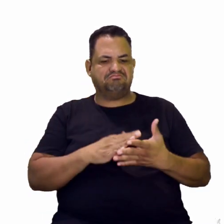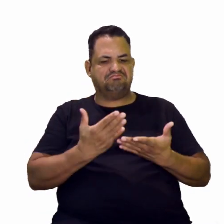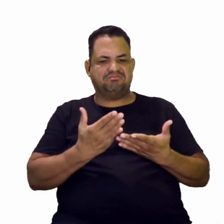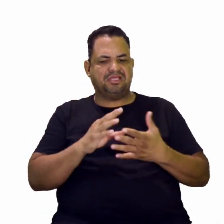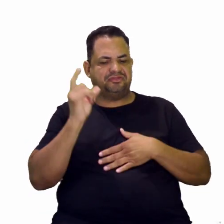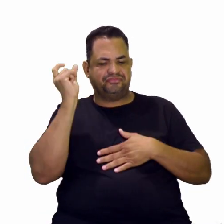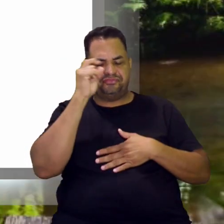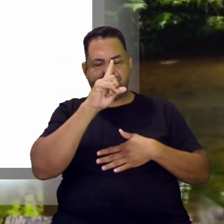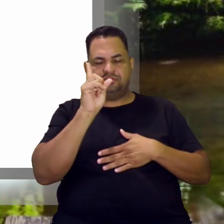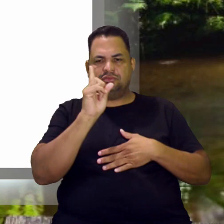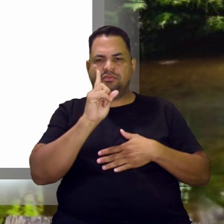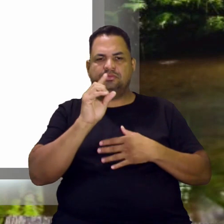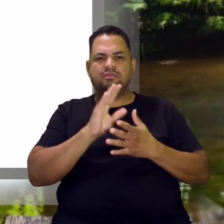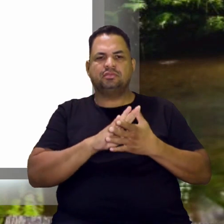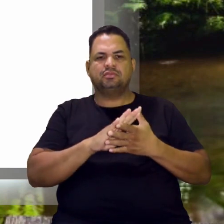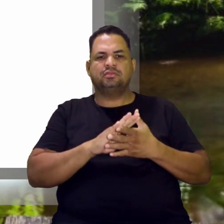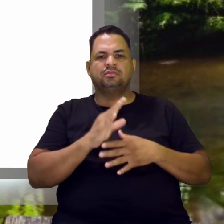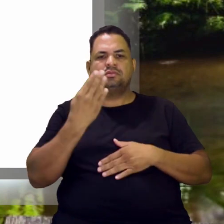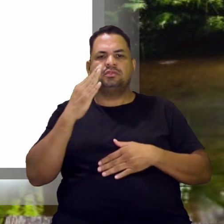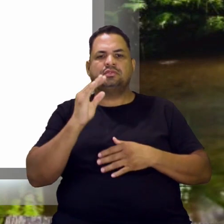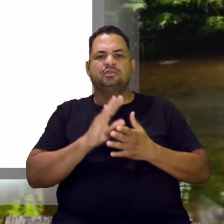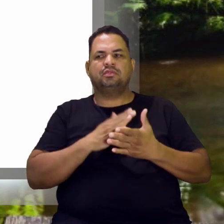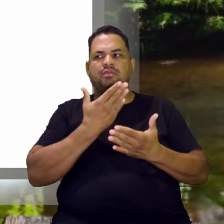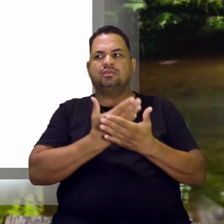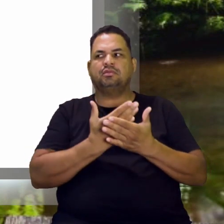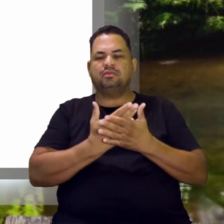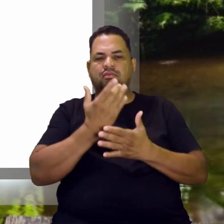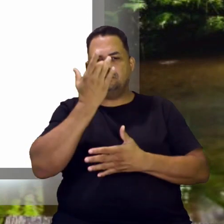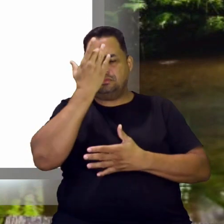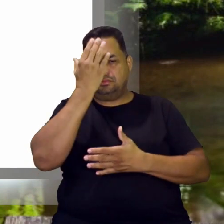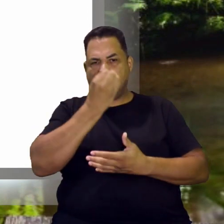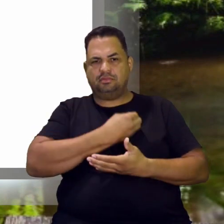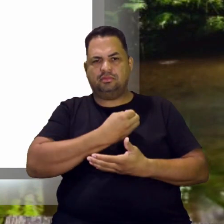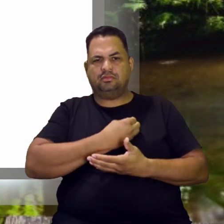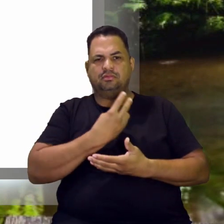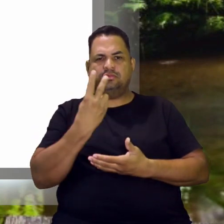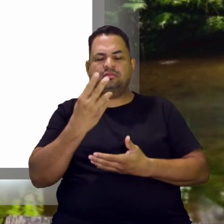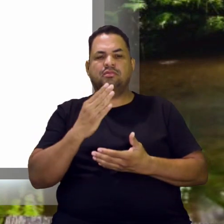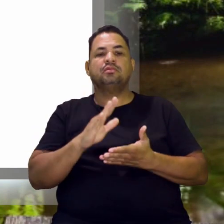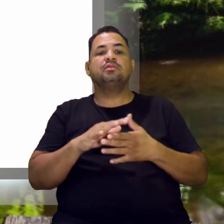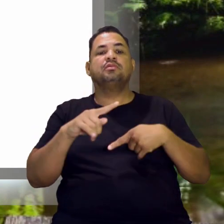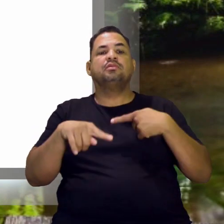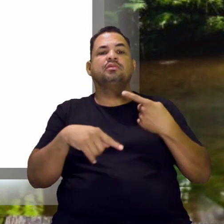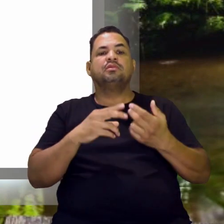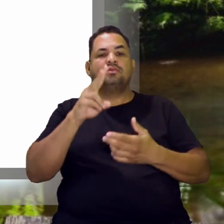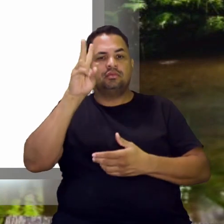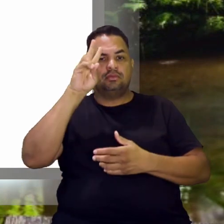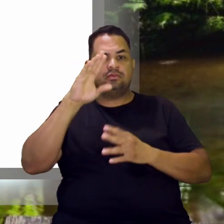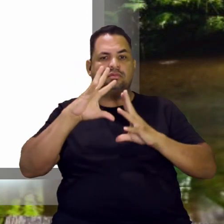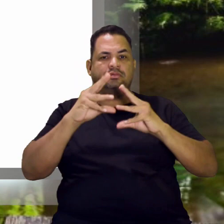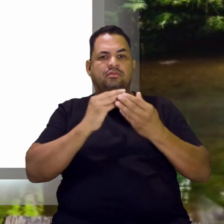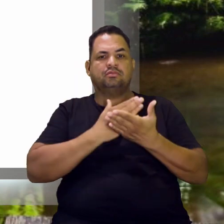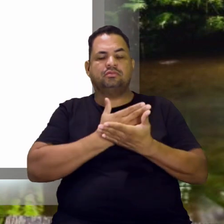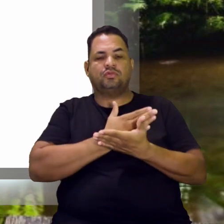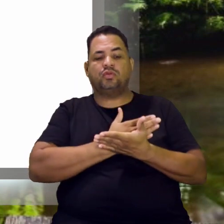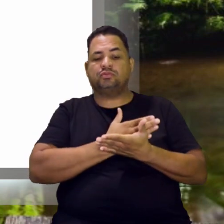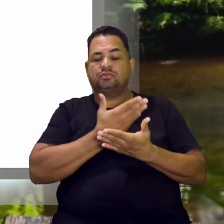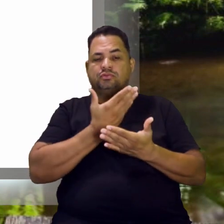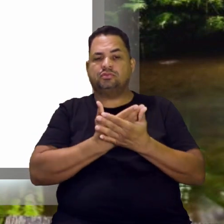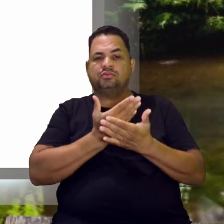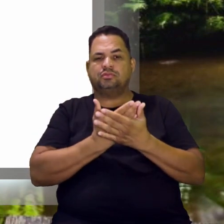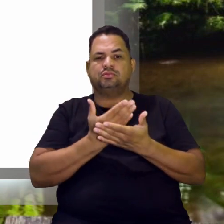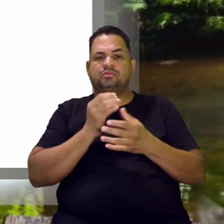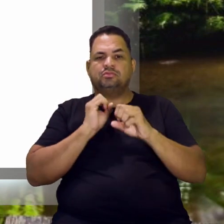mistério. Aula de biologia, facinho, facinho. Número 2. Agora a gente vai para a próxima. Lembrando que tudo isso que a gente vê nessa